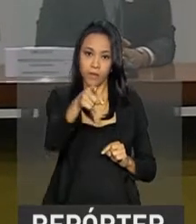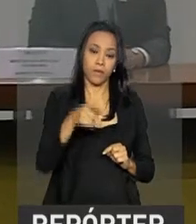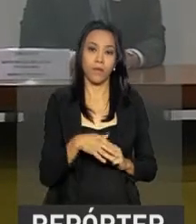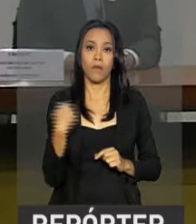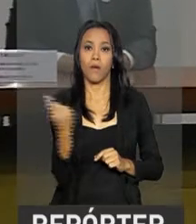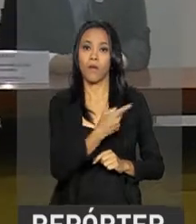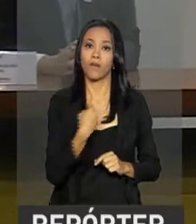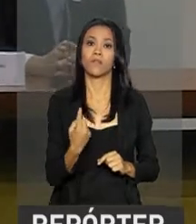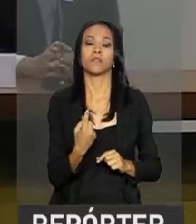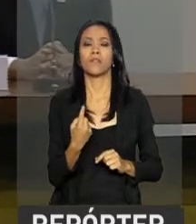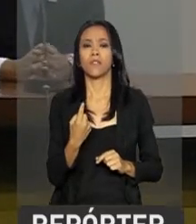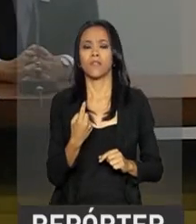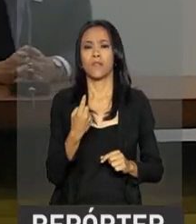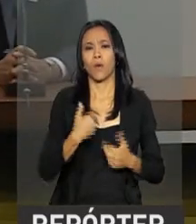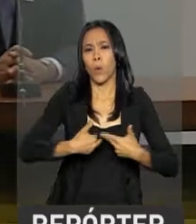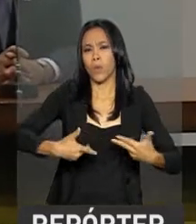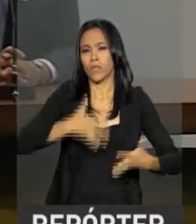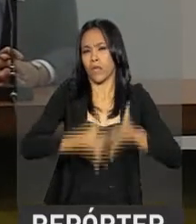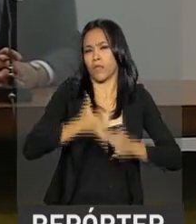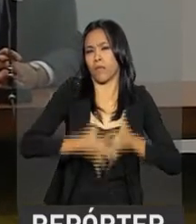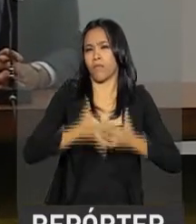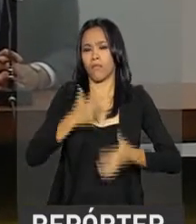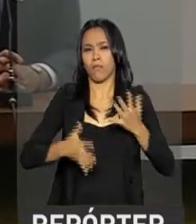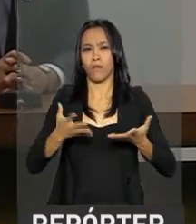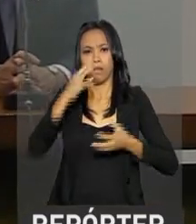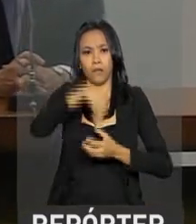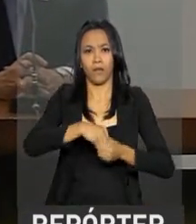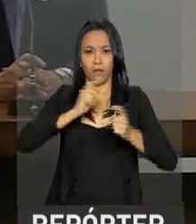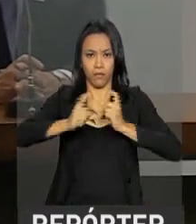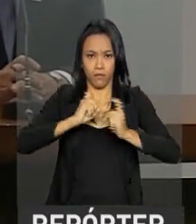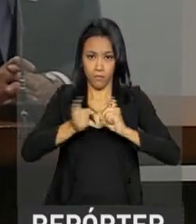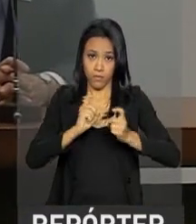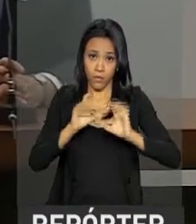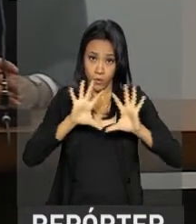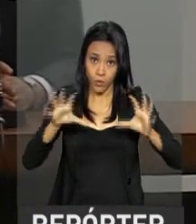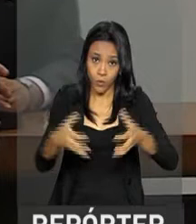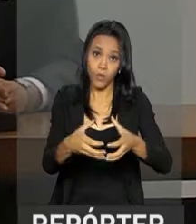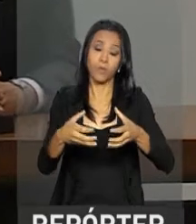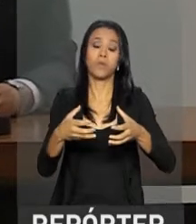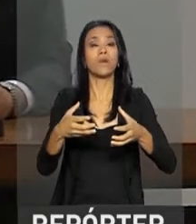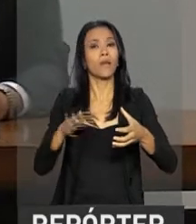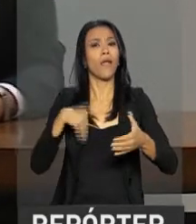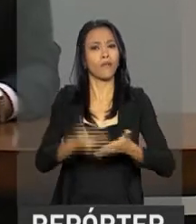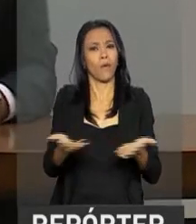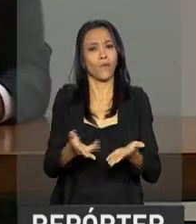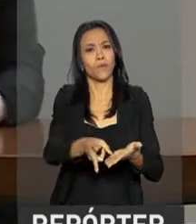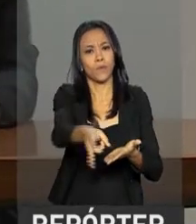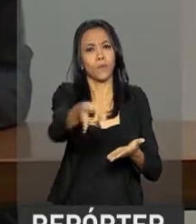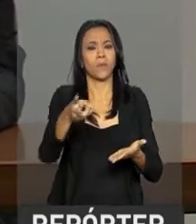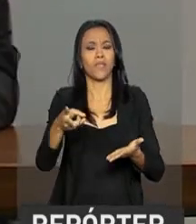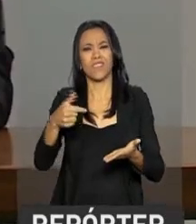as travas os obstáculos de diferente natureza que havia e que alguns ainda persistem é